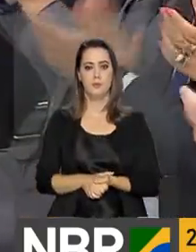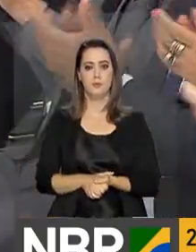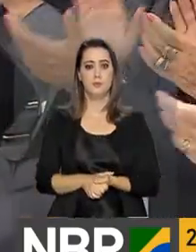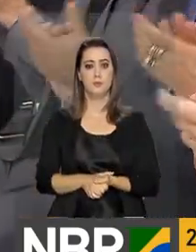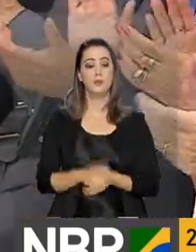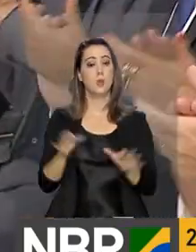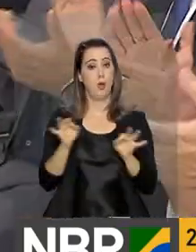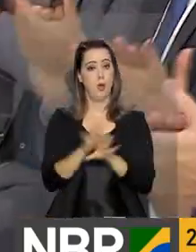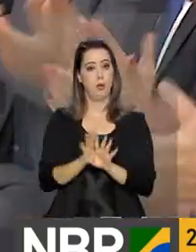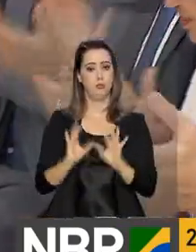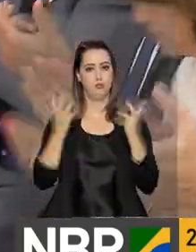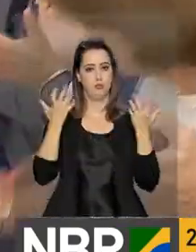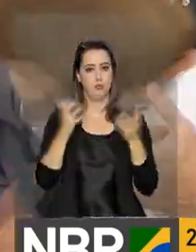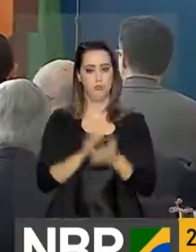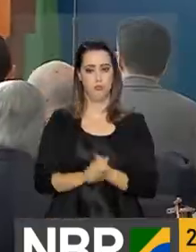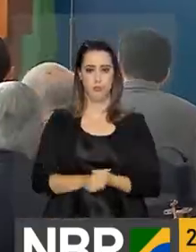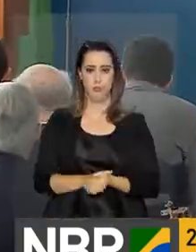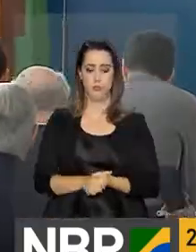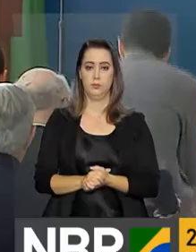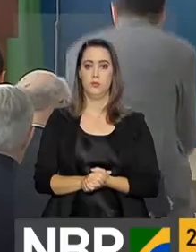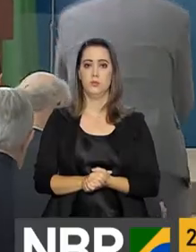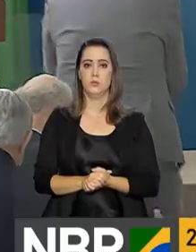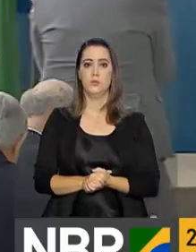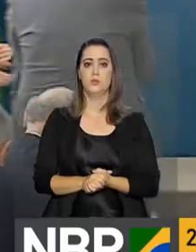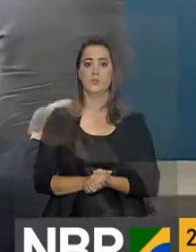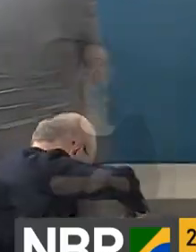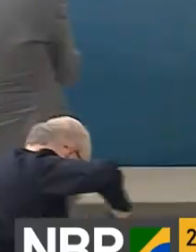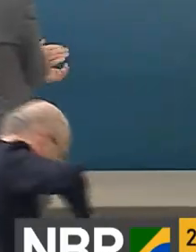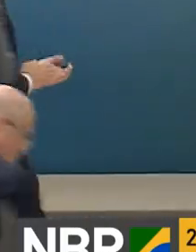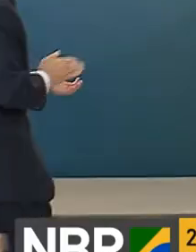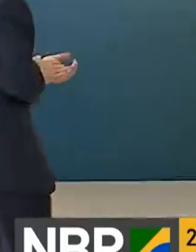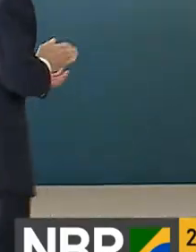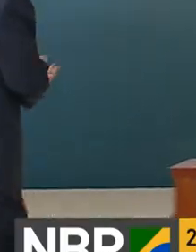Está encerrada esta cerimônia.